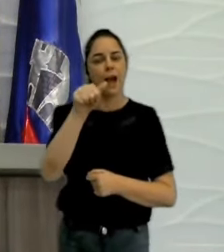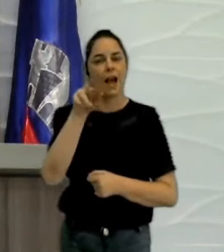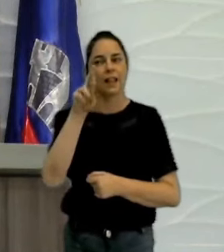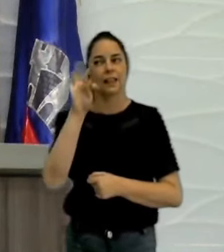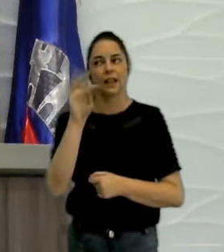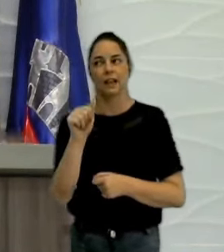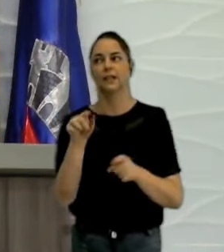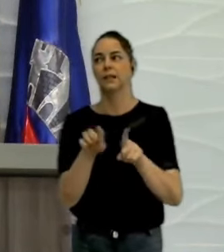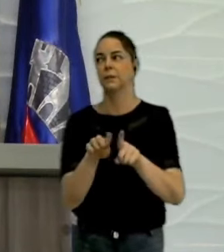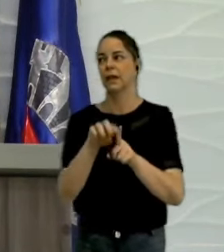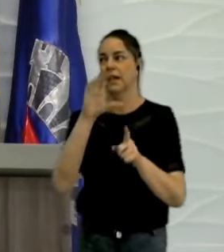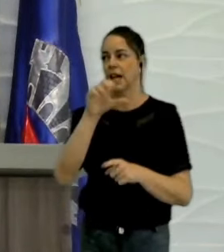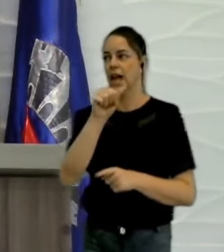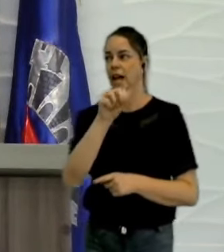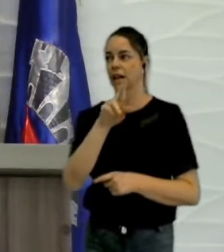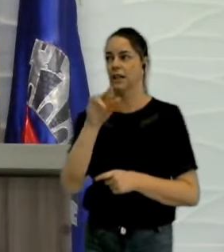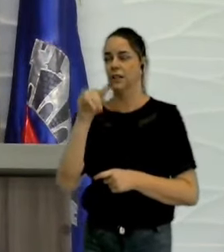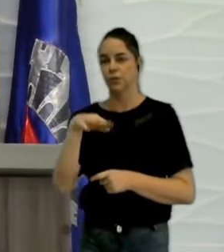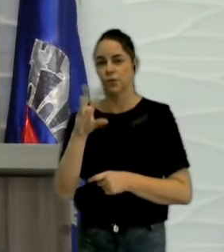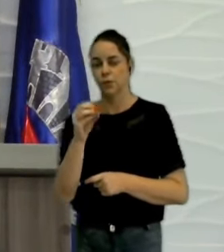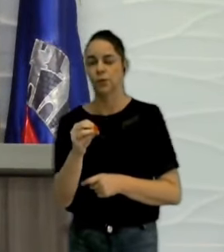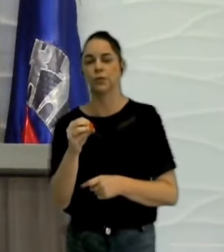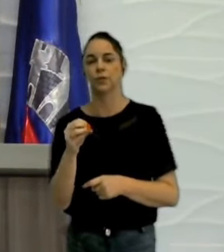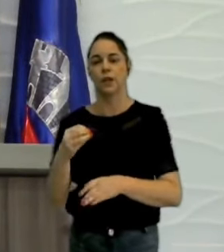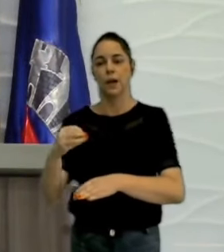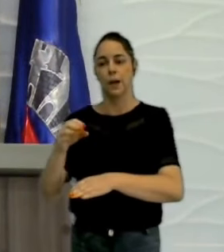para Carrinho, lá na Almas Benditas.